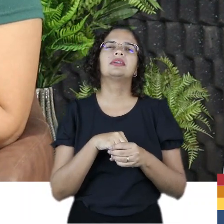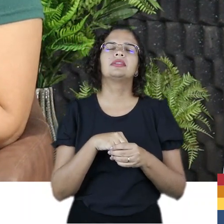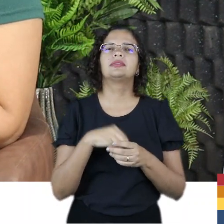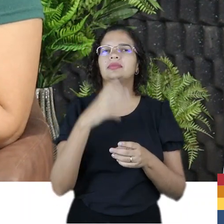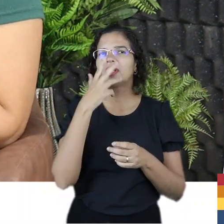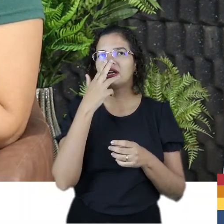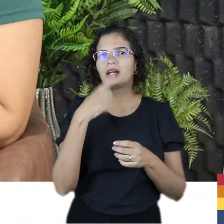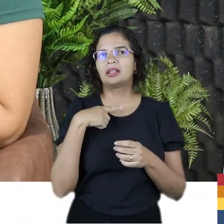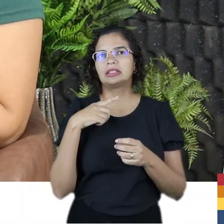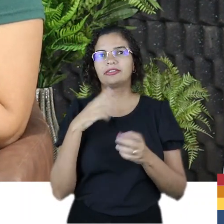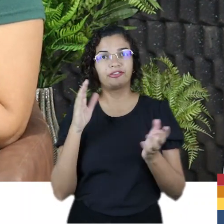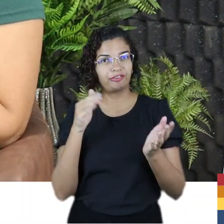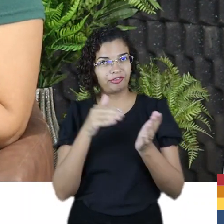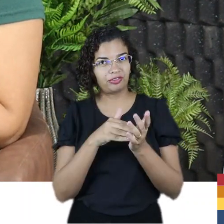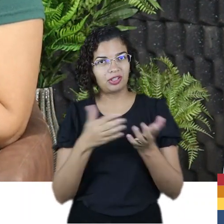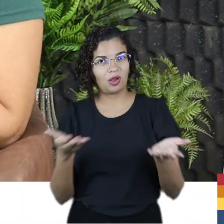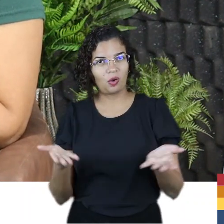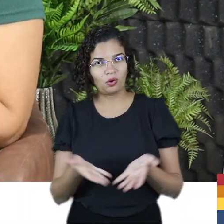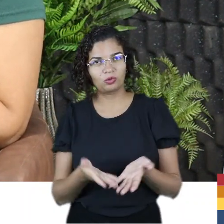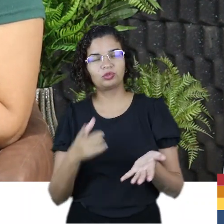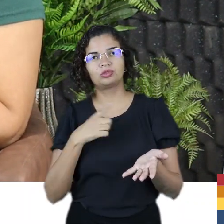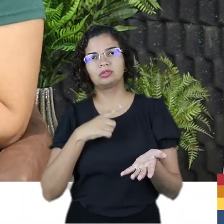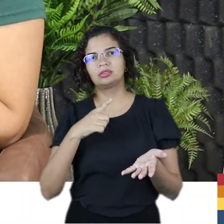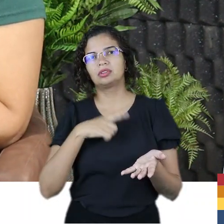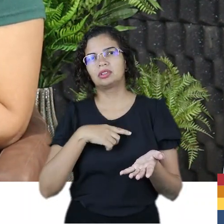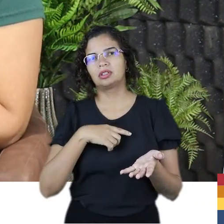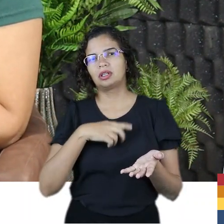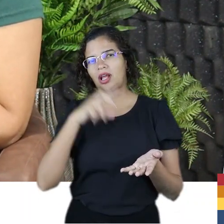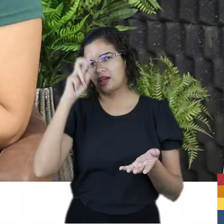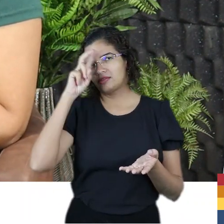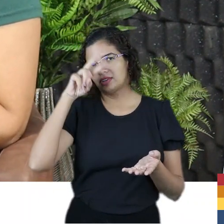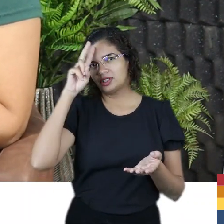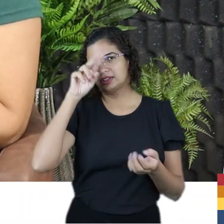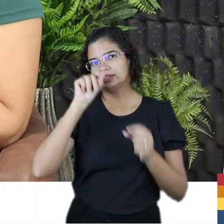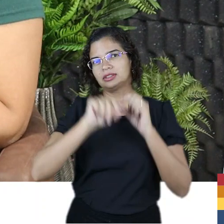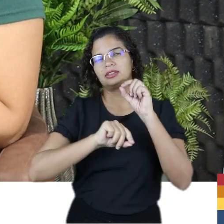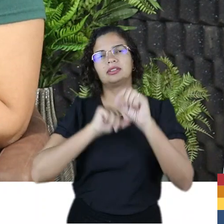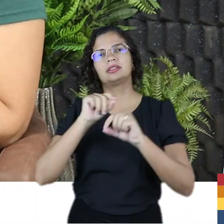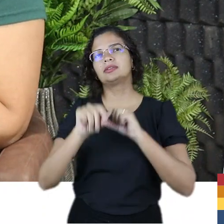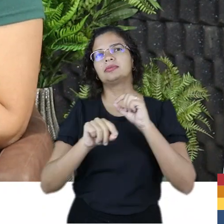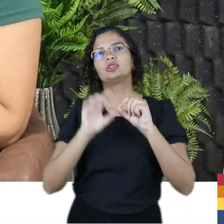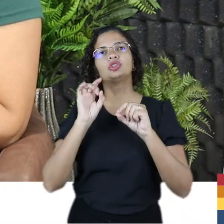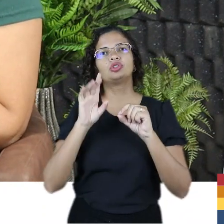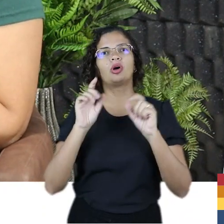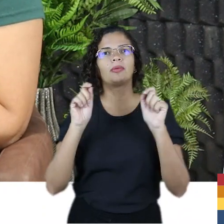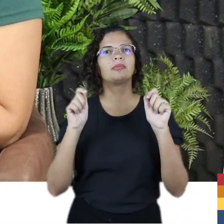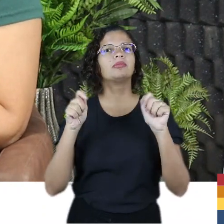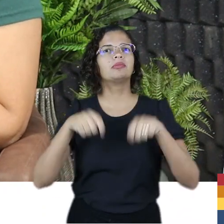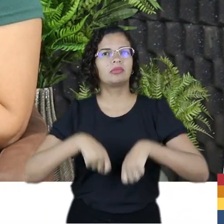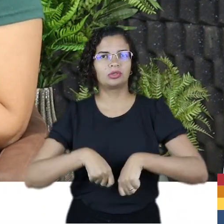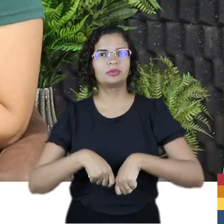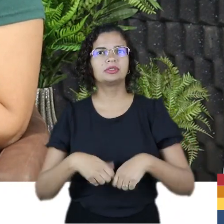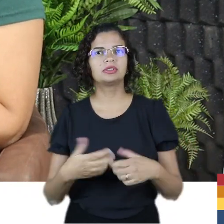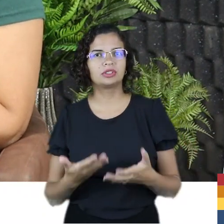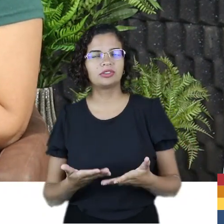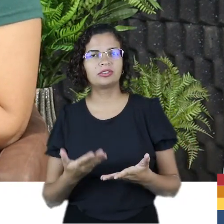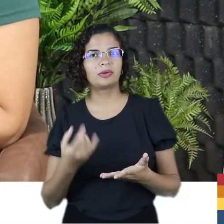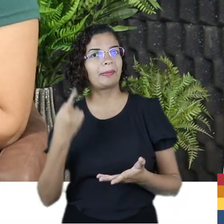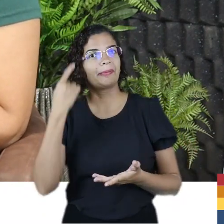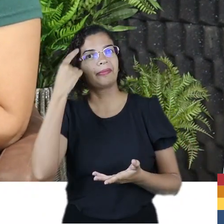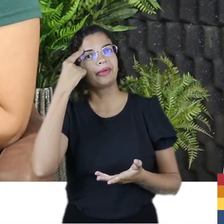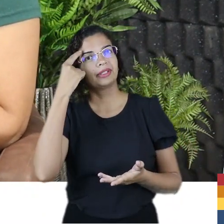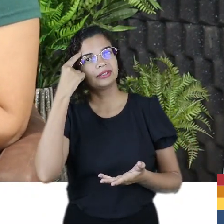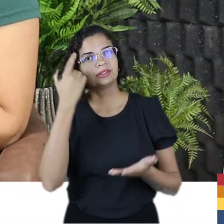minha reflexão dizendo é de que isso só é possível pensando o estudante na formação